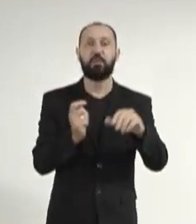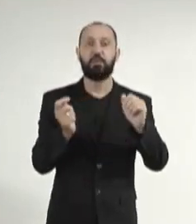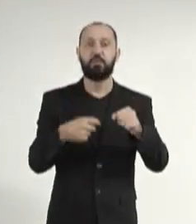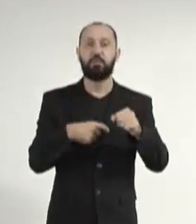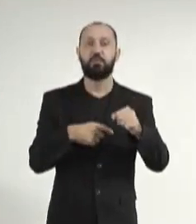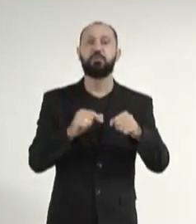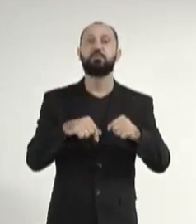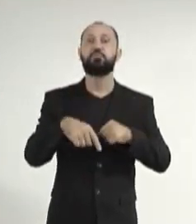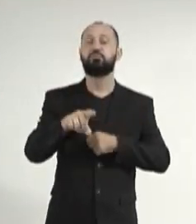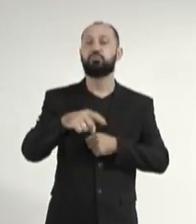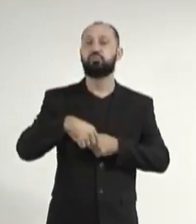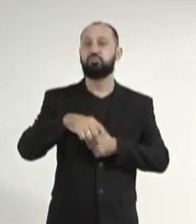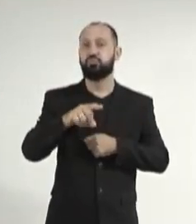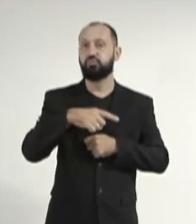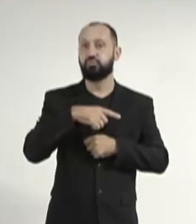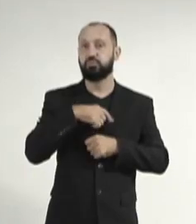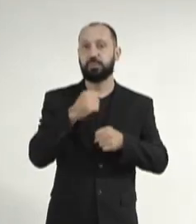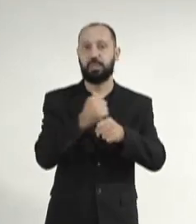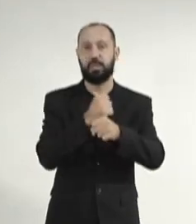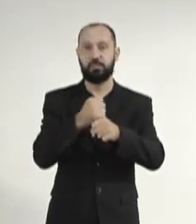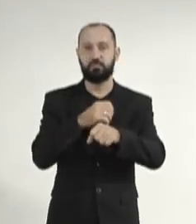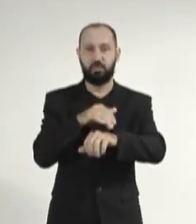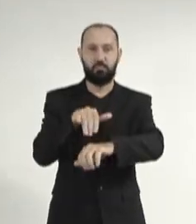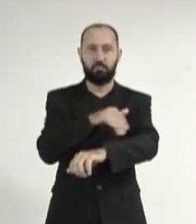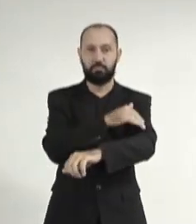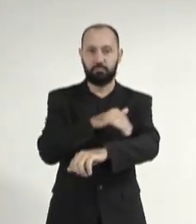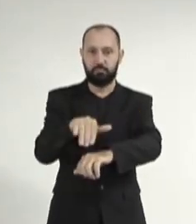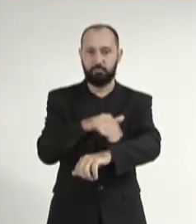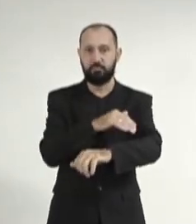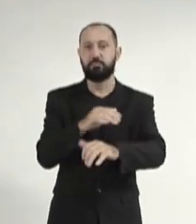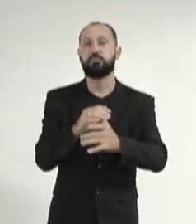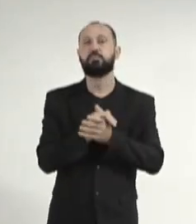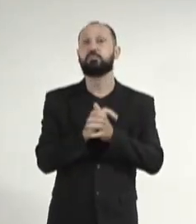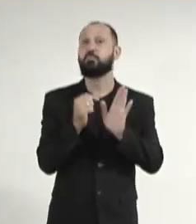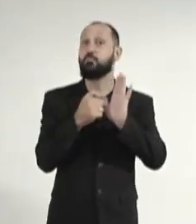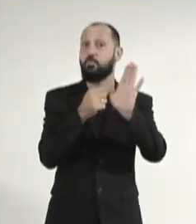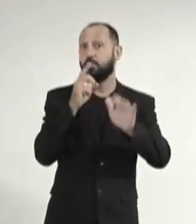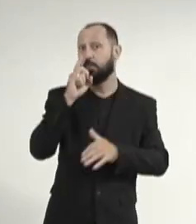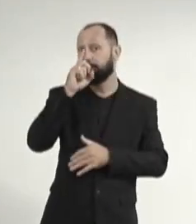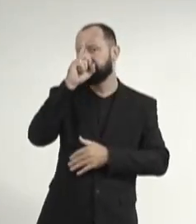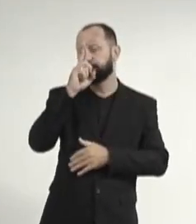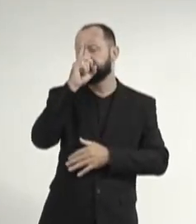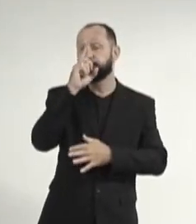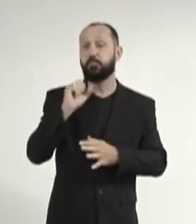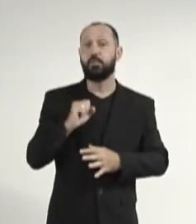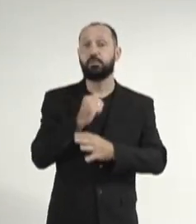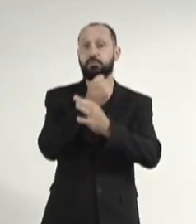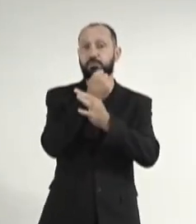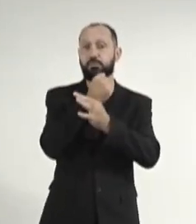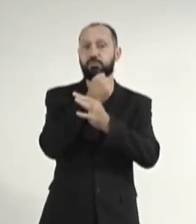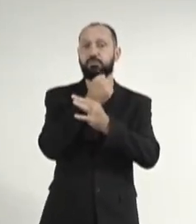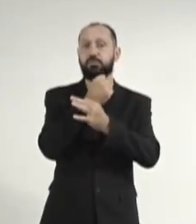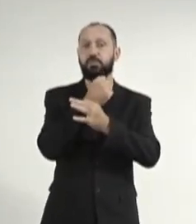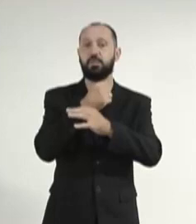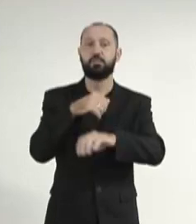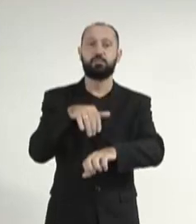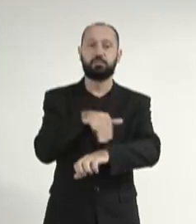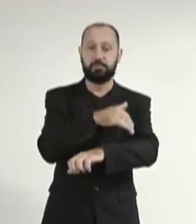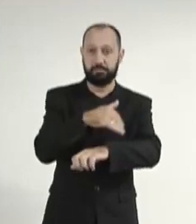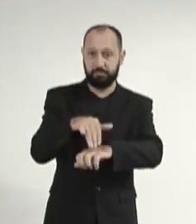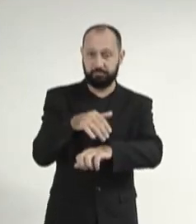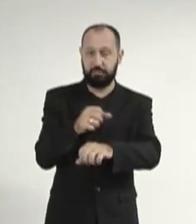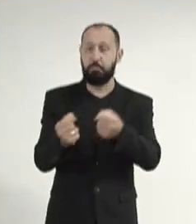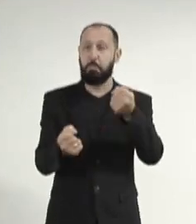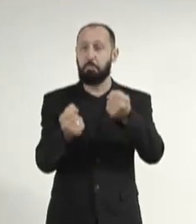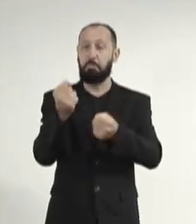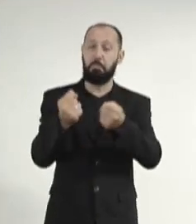eficiência a passagem desses veículos. Isso não só representa um risco para a segurança dos motoristas, mas também